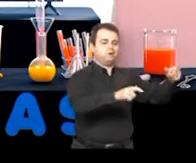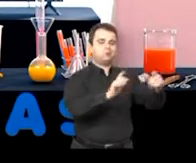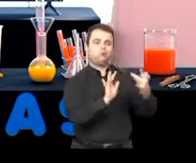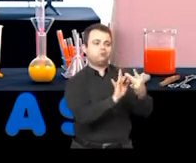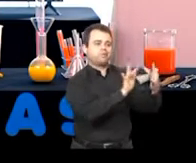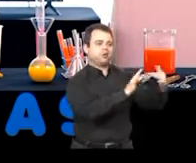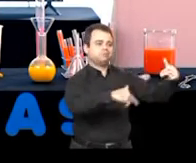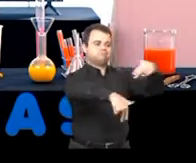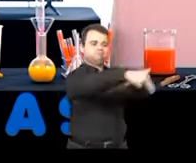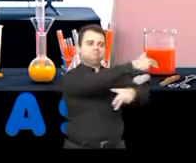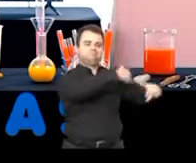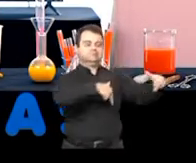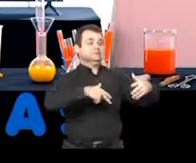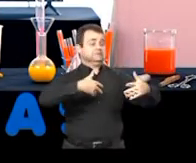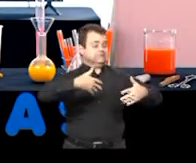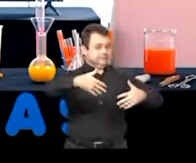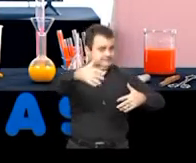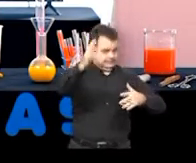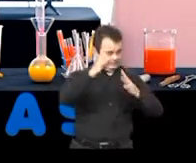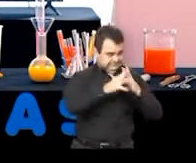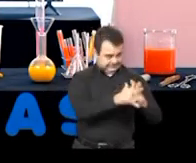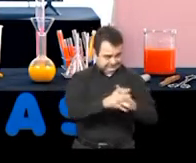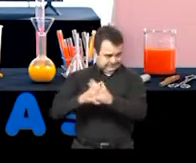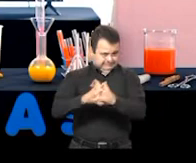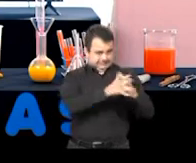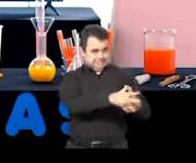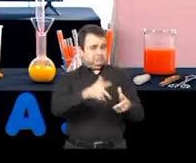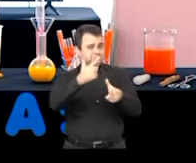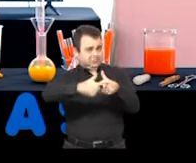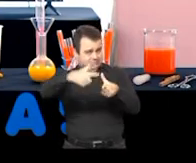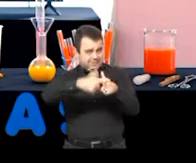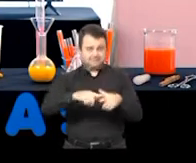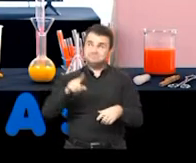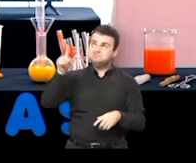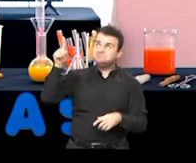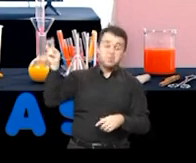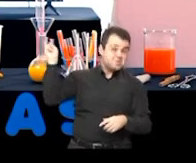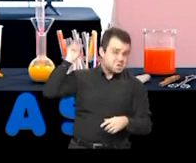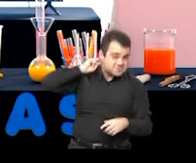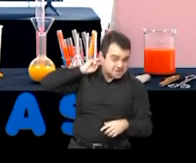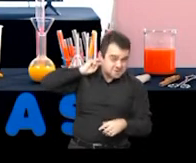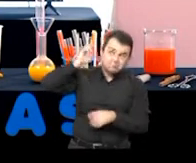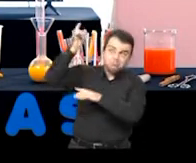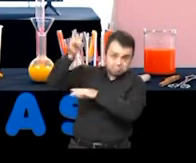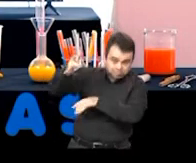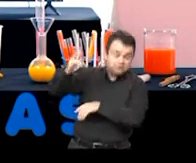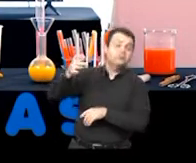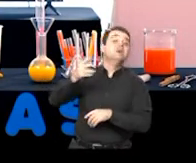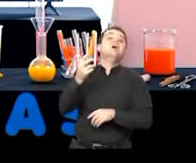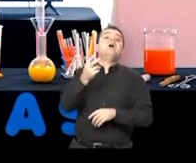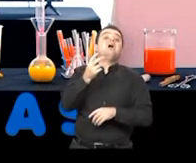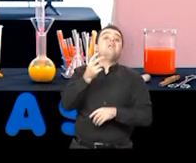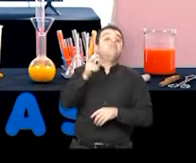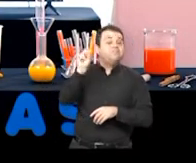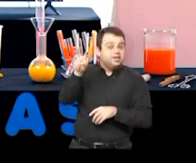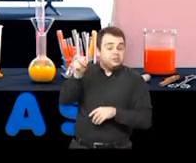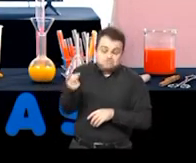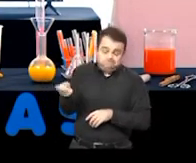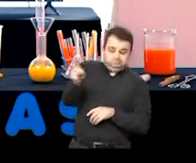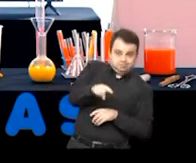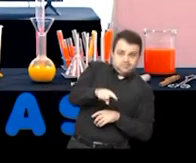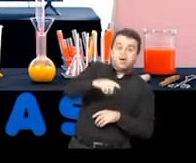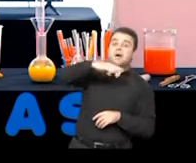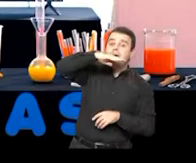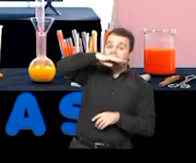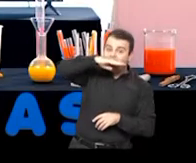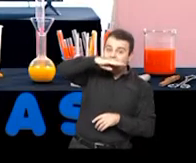já veem então toda a confusão, onde nós temos o morcego, que tinha o vírus acabou passando para a manga,